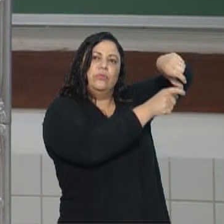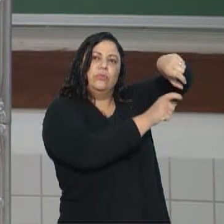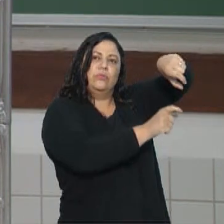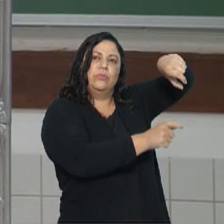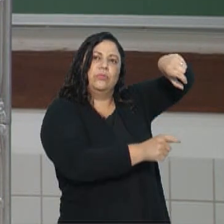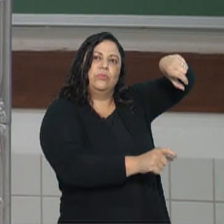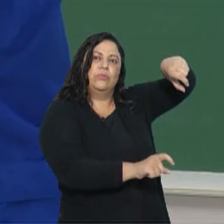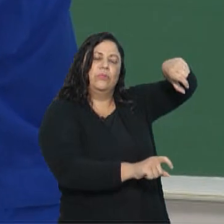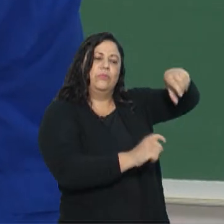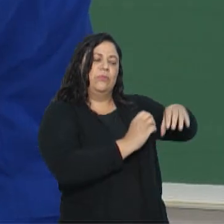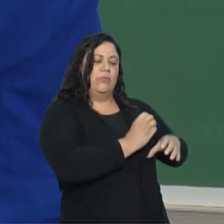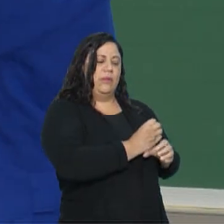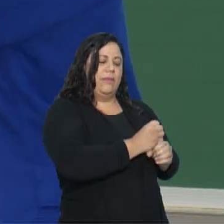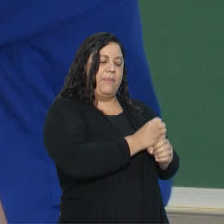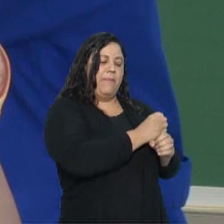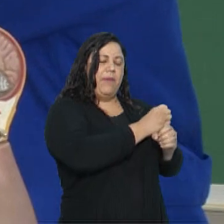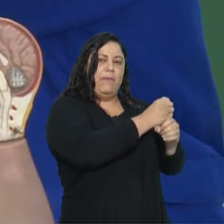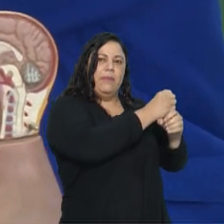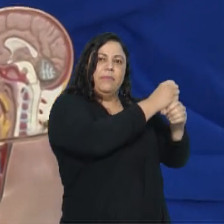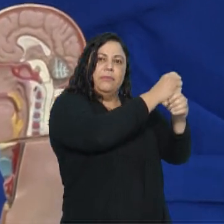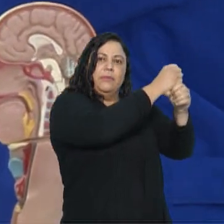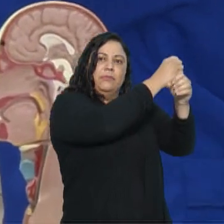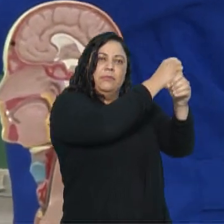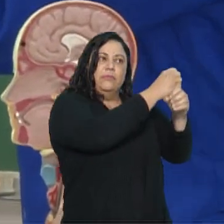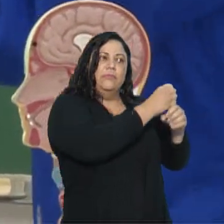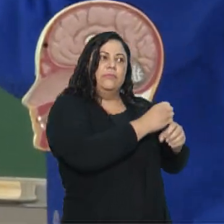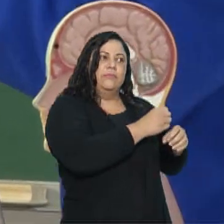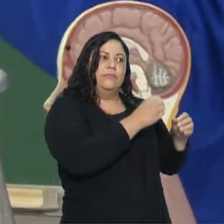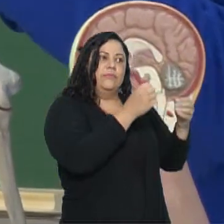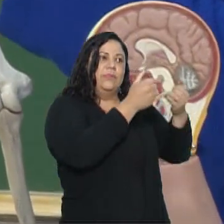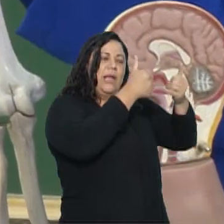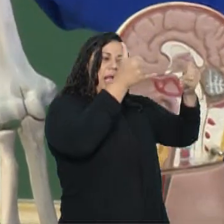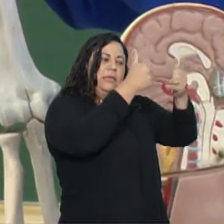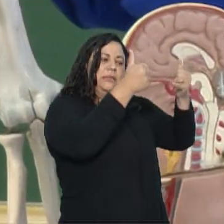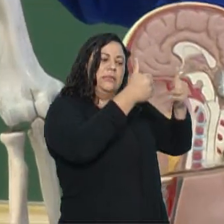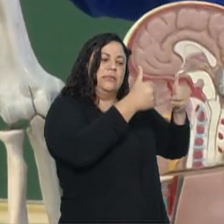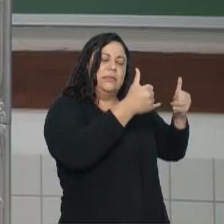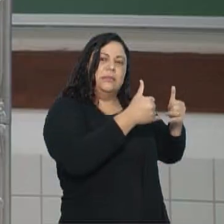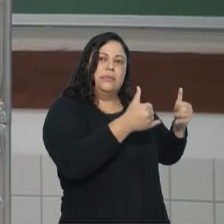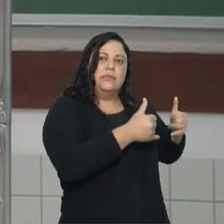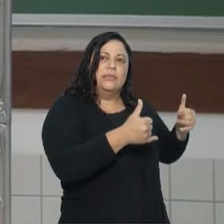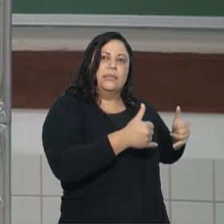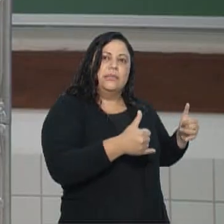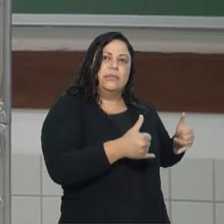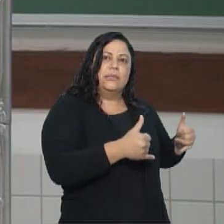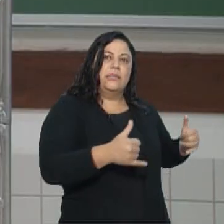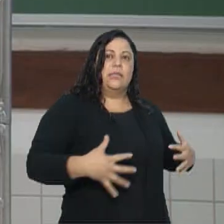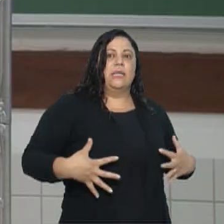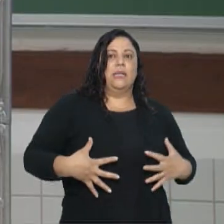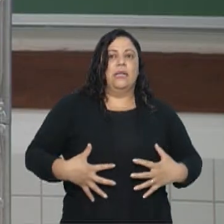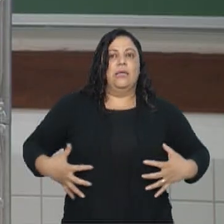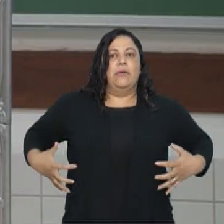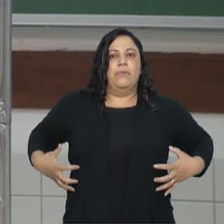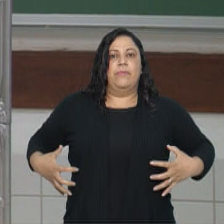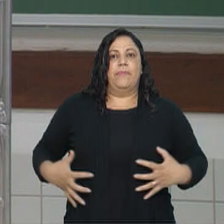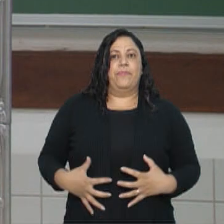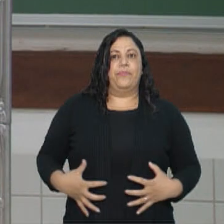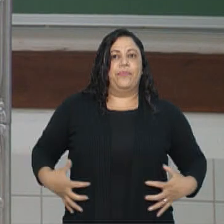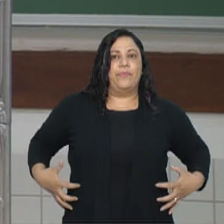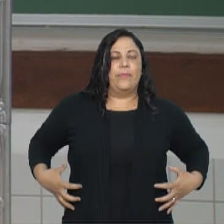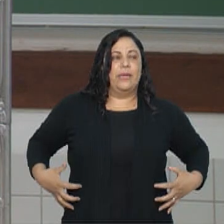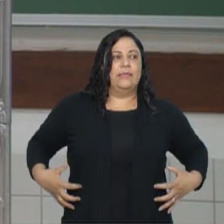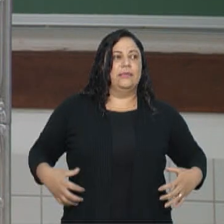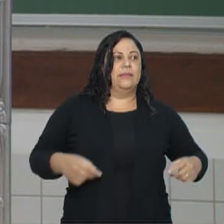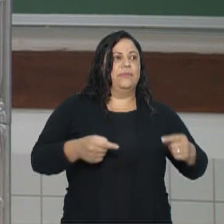às nossas vértebras. Olha quantas vértebras que fazem parte da nossa coluna vertebral. No interior